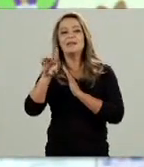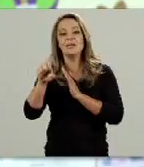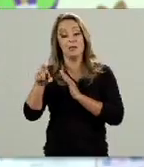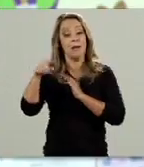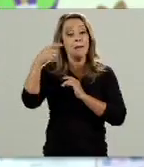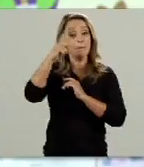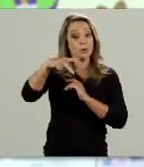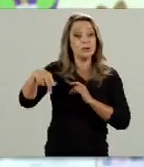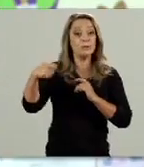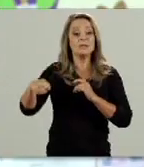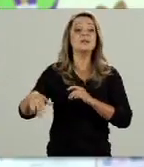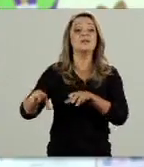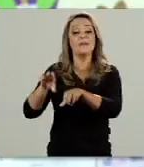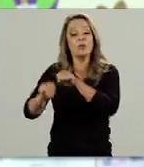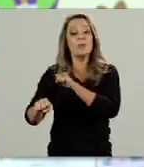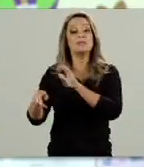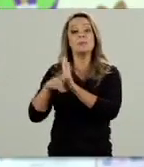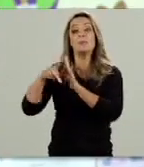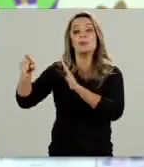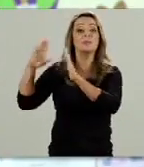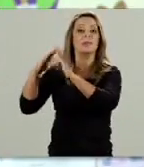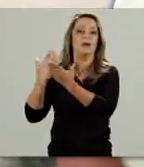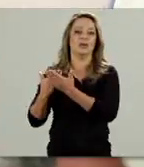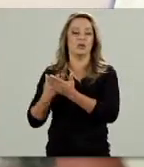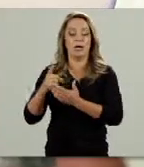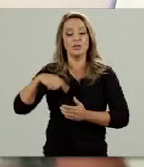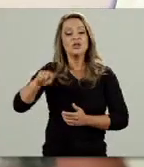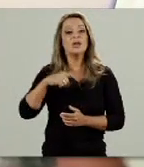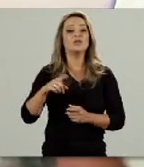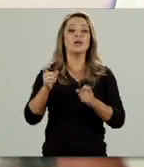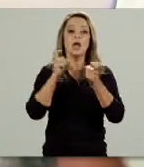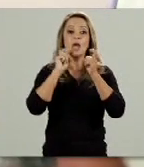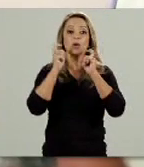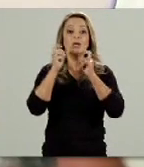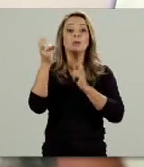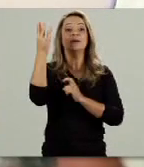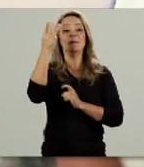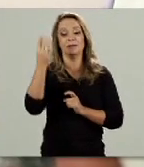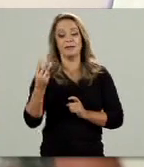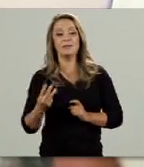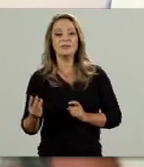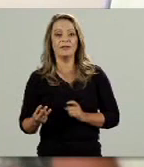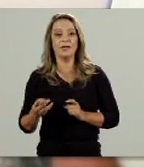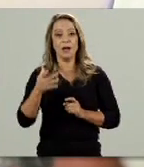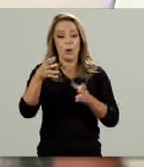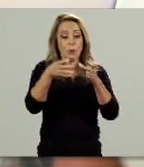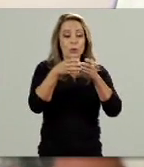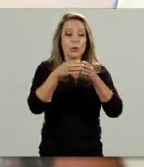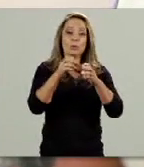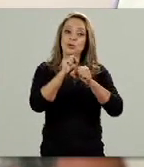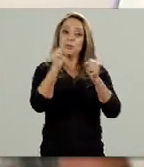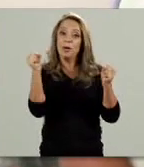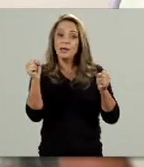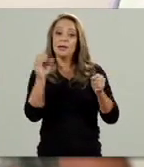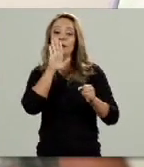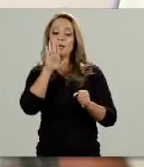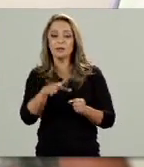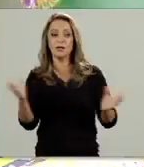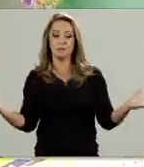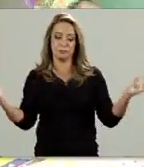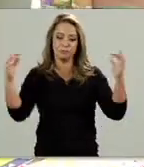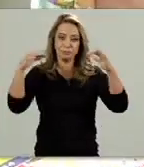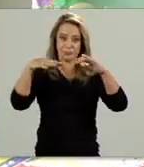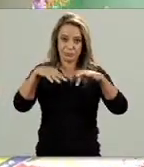mesma formação dos outros que estão nas escolas. A gente se reúne todas as terças-feiras, né, o pessoal da manhã e da